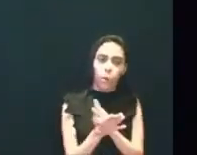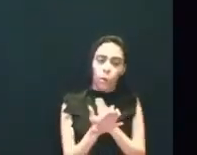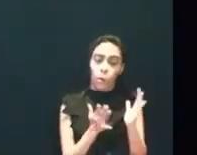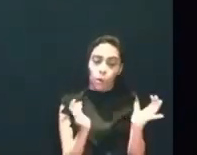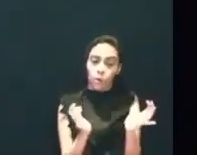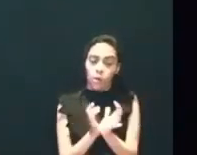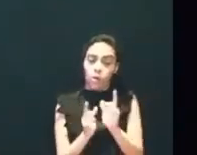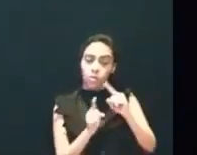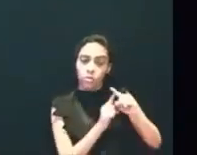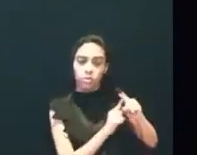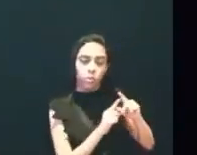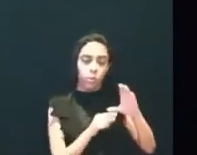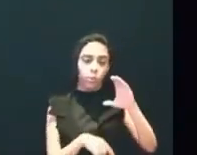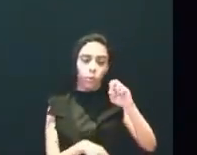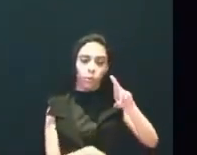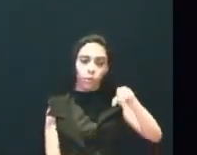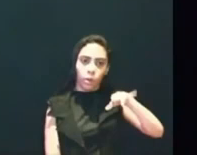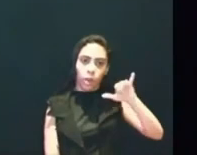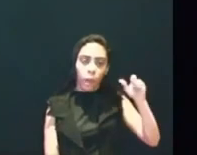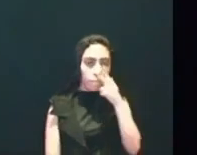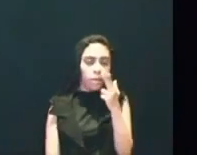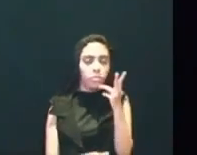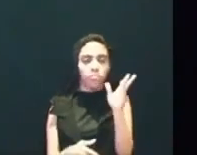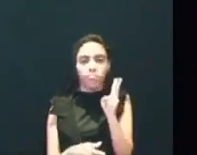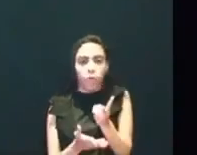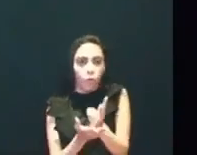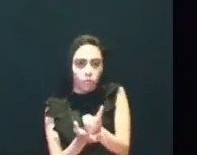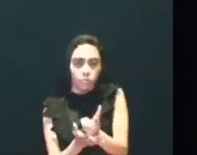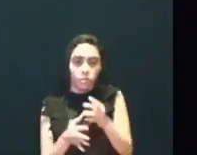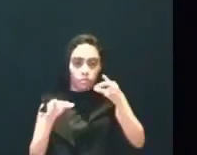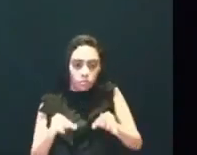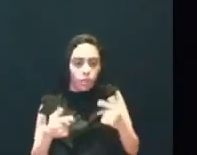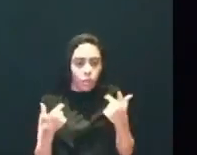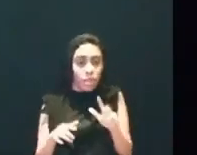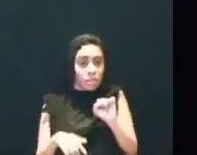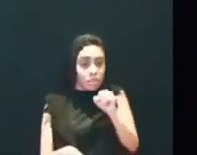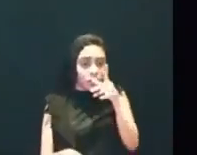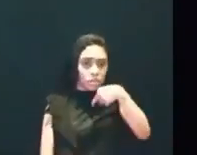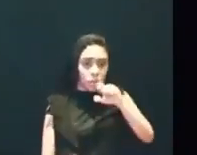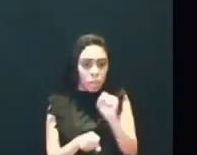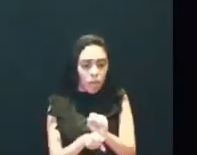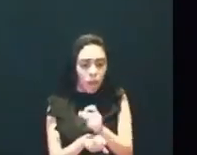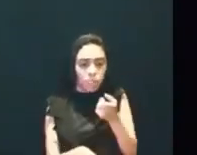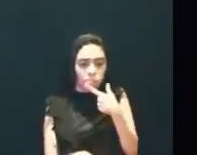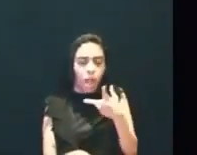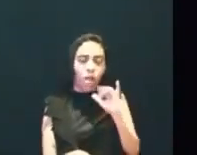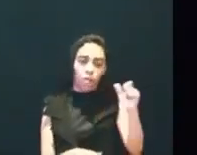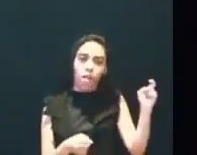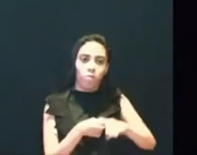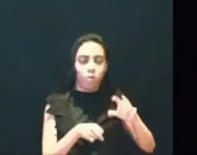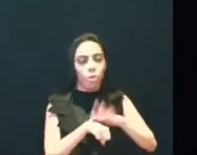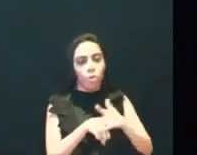leucemias crônicas, a gente mantém o tratamento indefinidamente, porque a gente sabe que se você parar a medicação, a doença vai